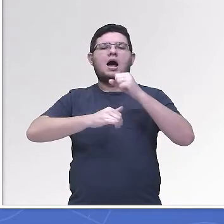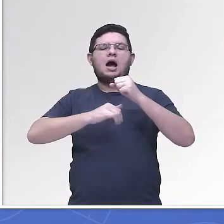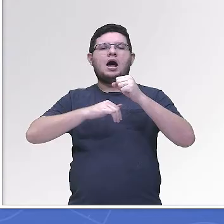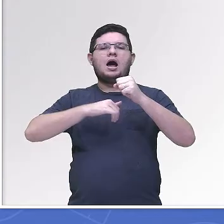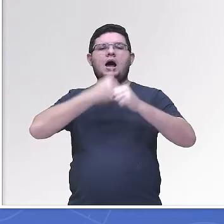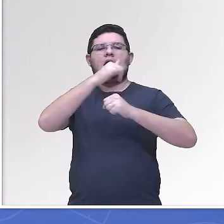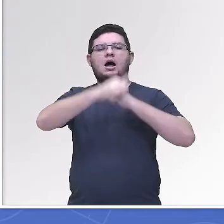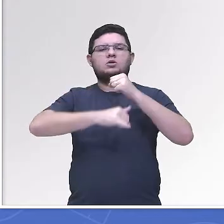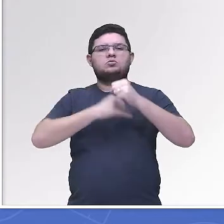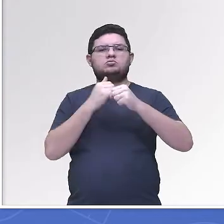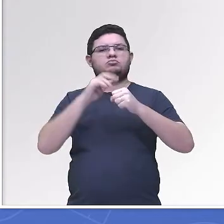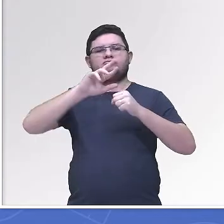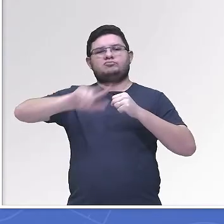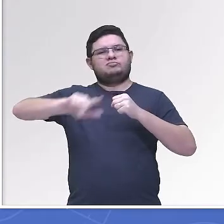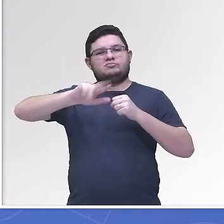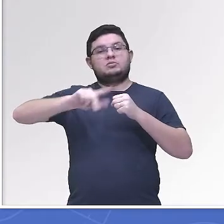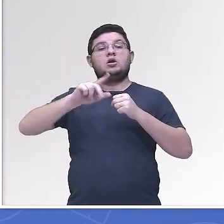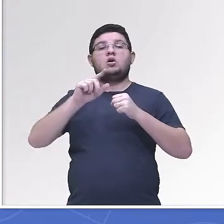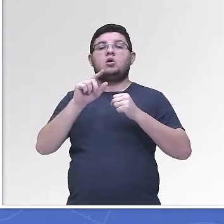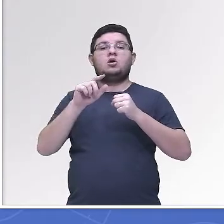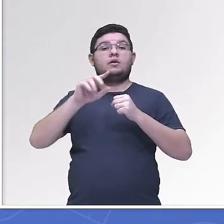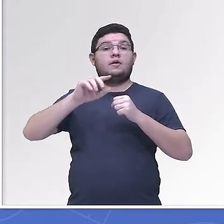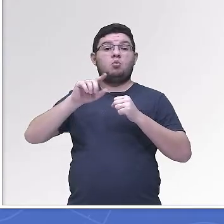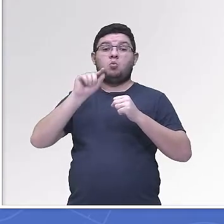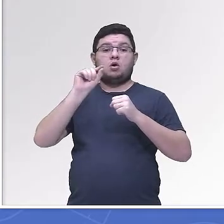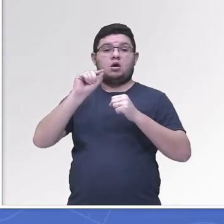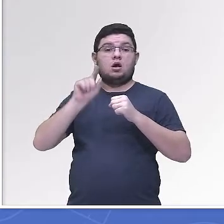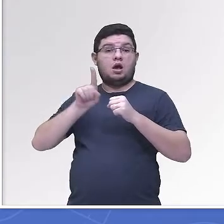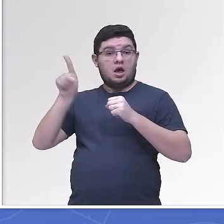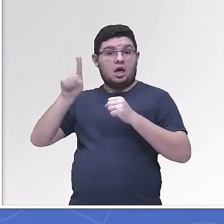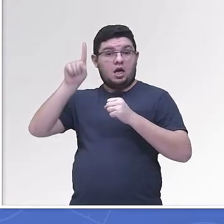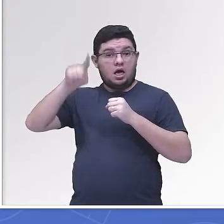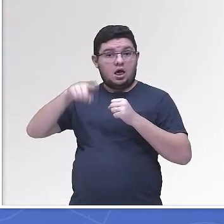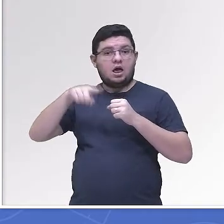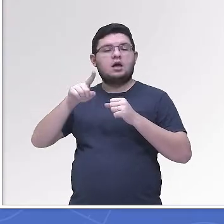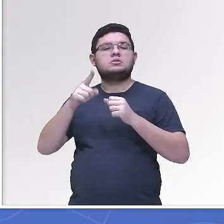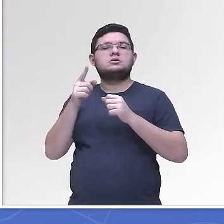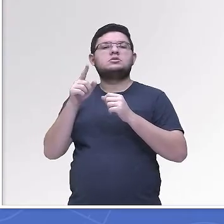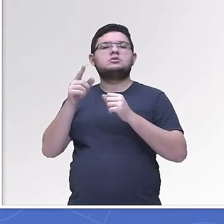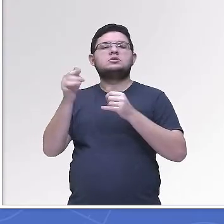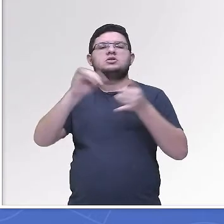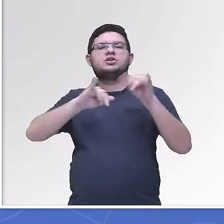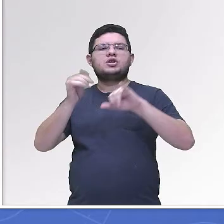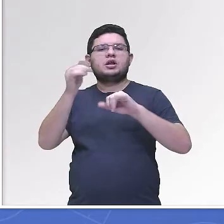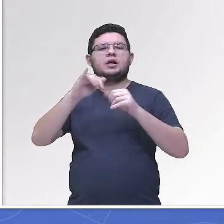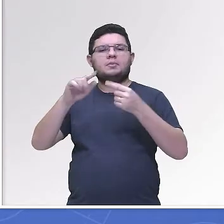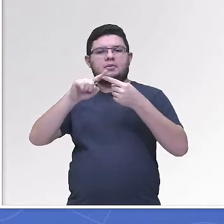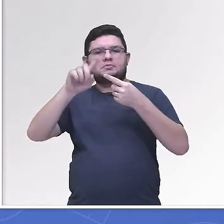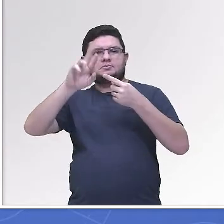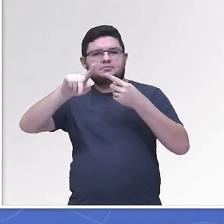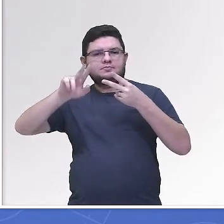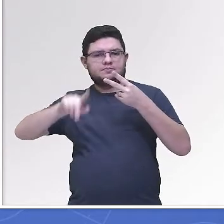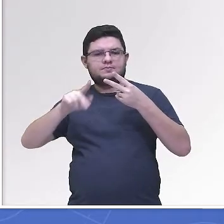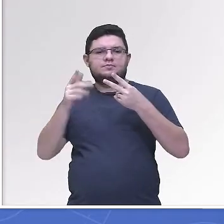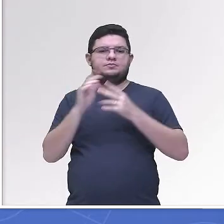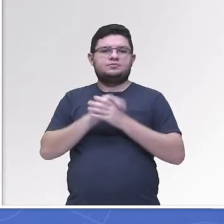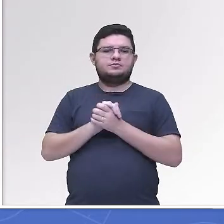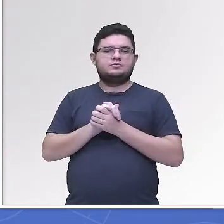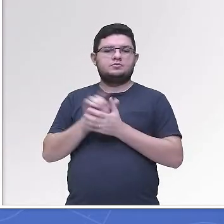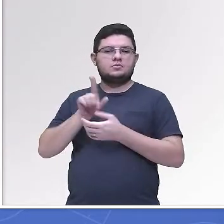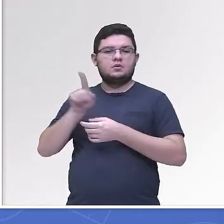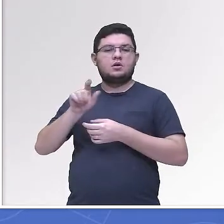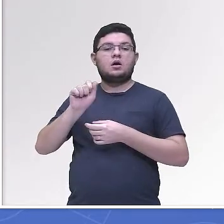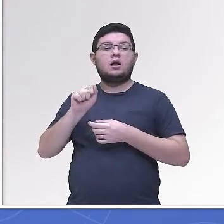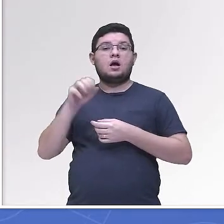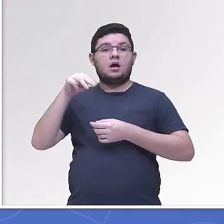de elementos químicos diferentes. A amônia é formada por nitrogênio e 3 átomos de hidrogênio.